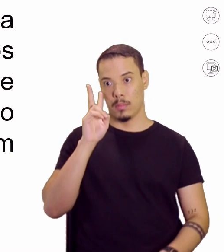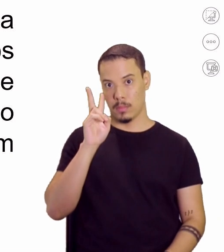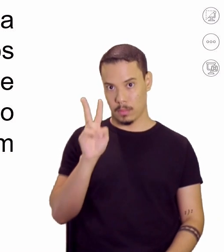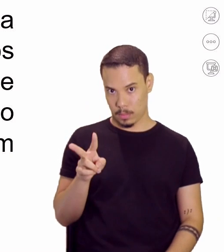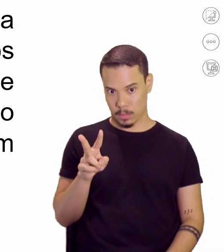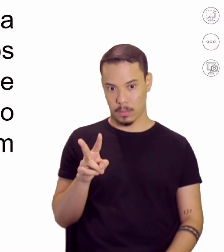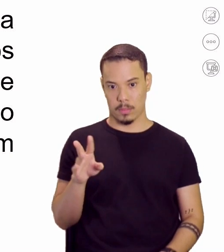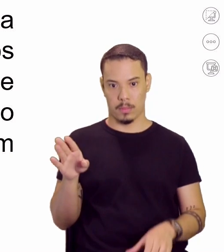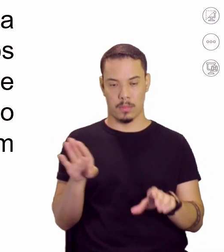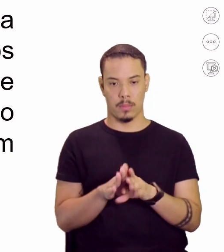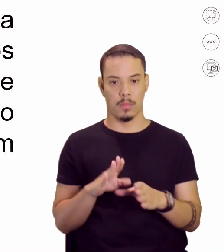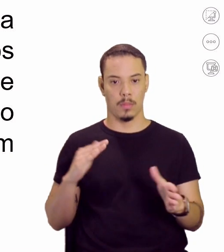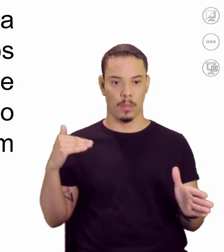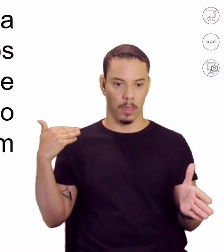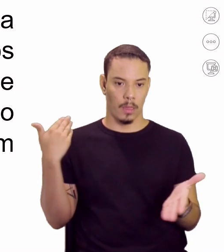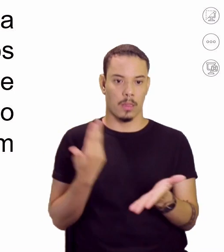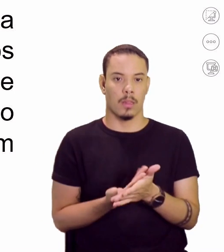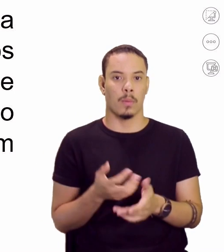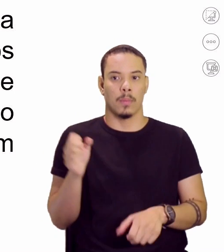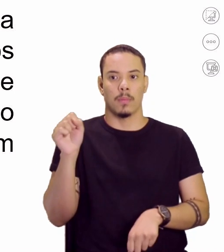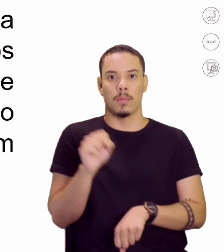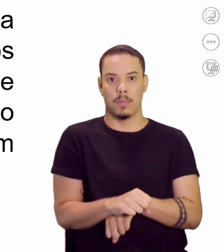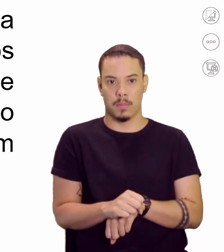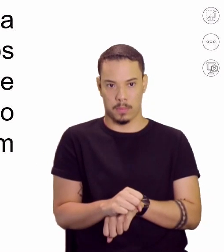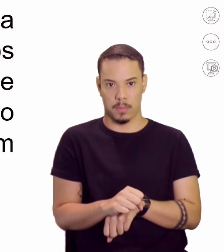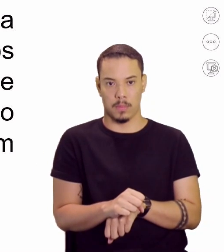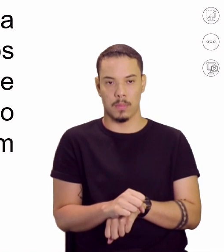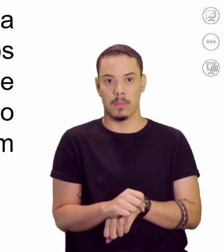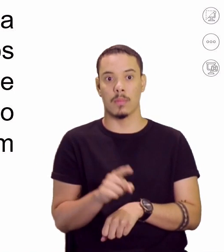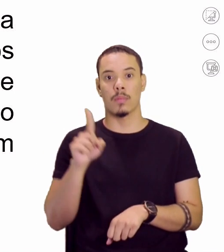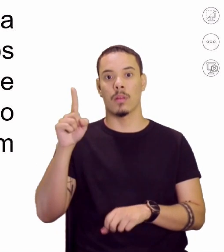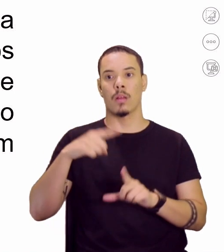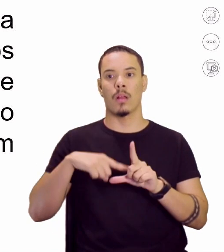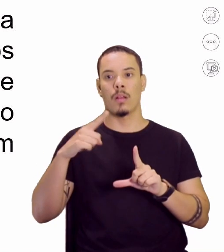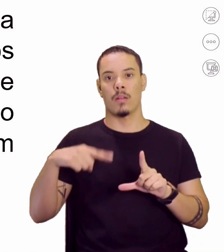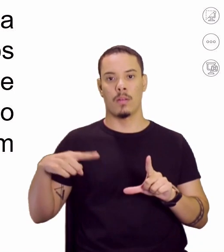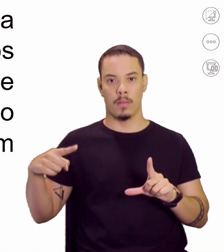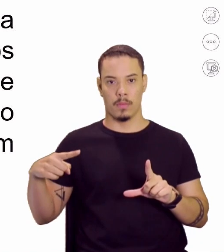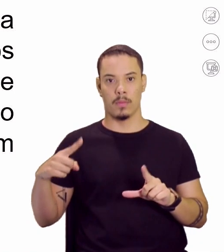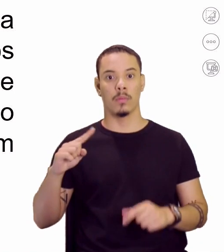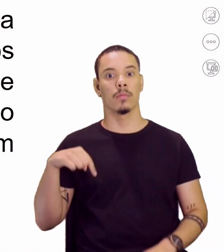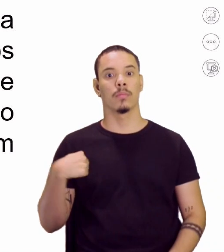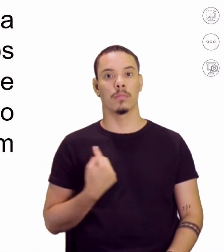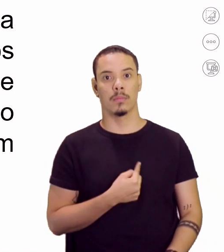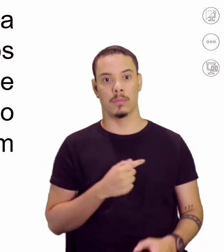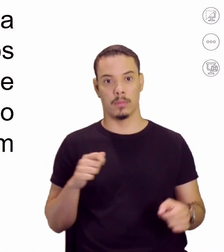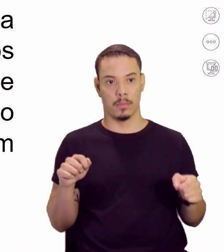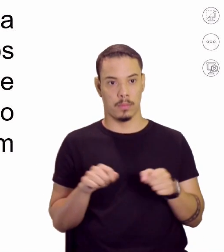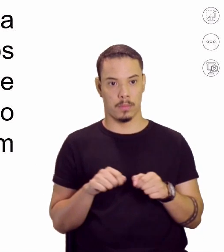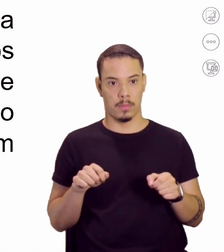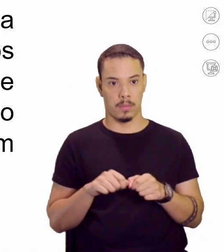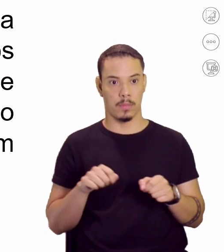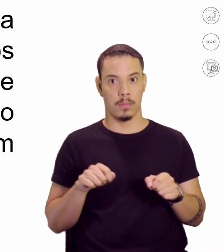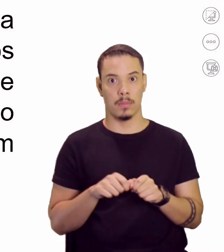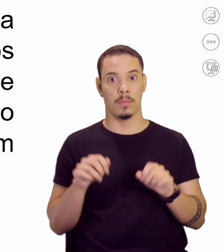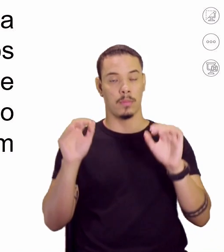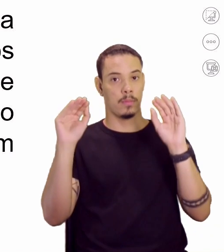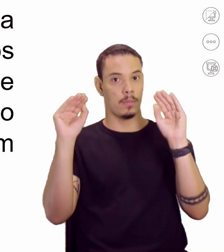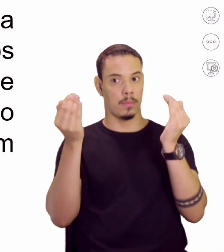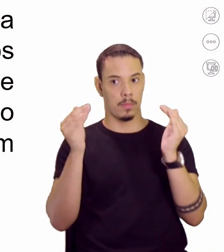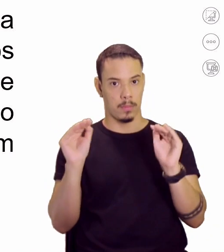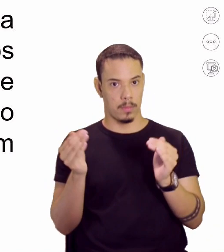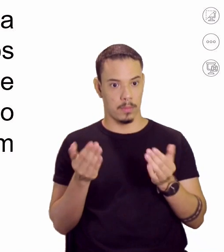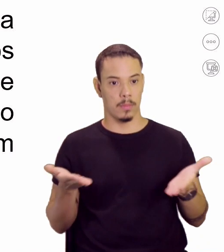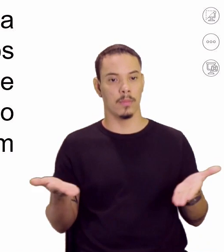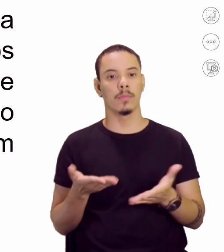obstáculo até o instante em que o móvel para. Então, tá ali os gráficos e a gente vai fazer a análise, tá, pessoal?